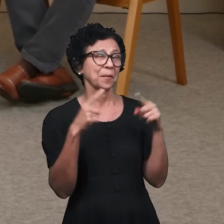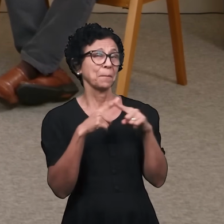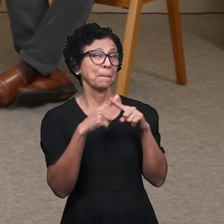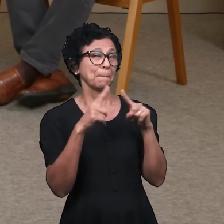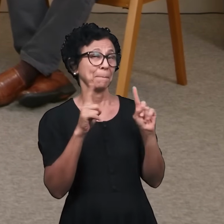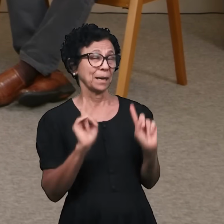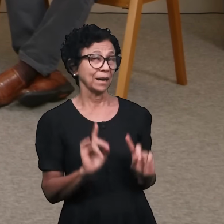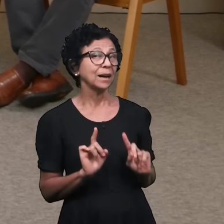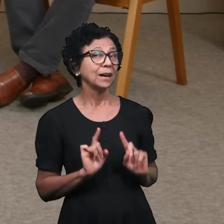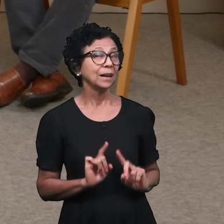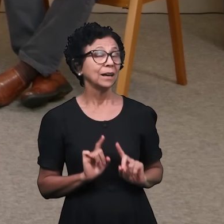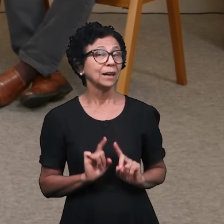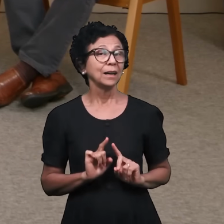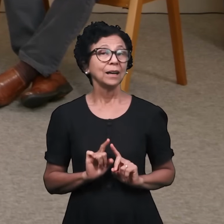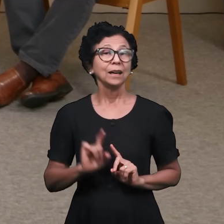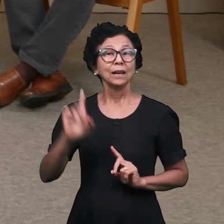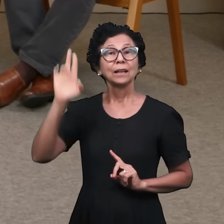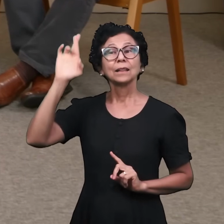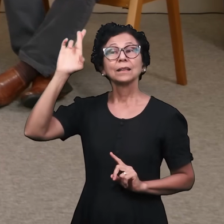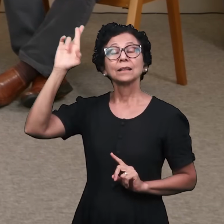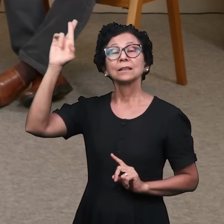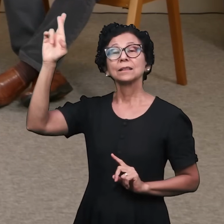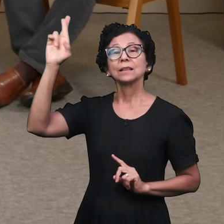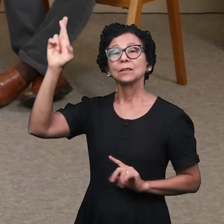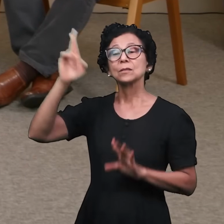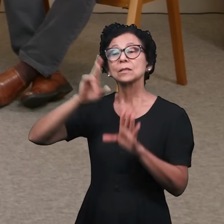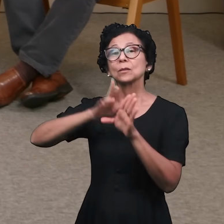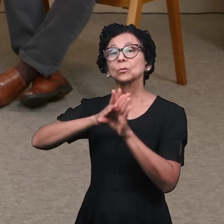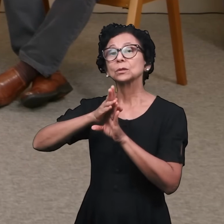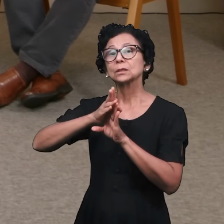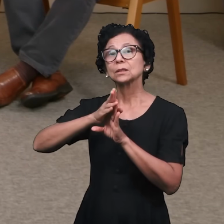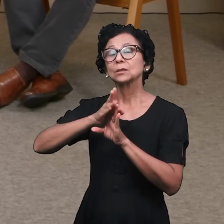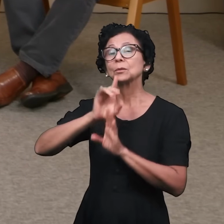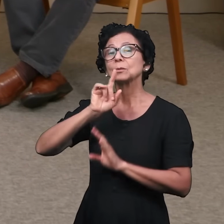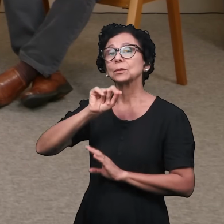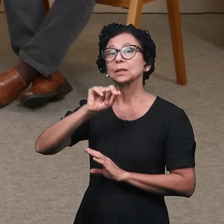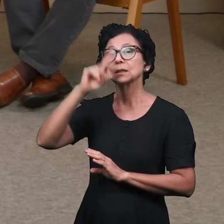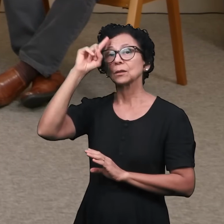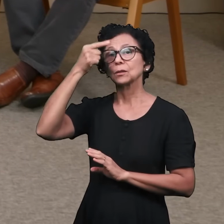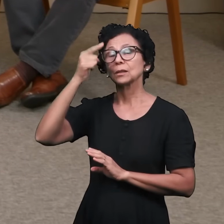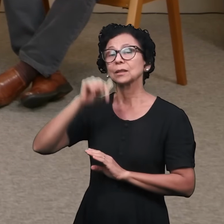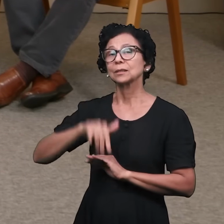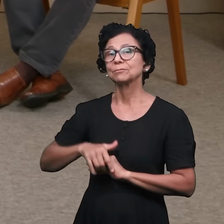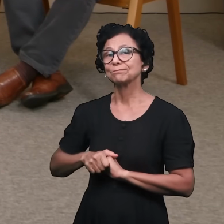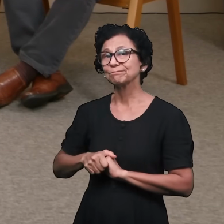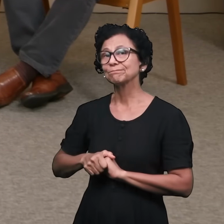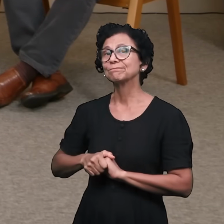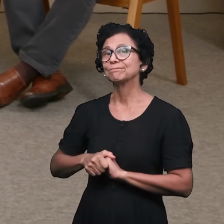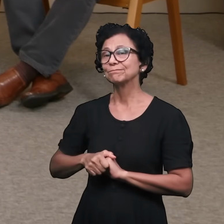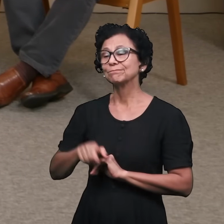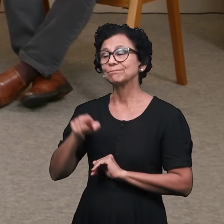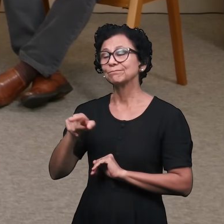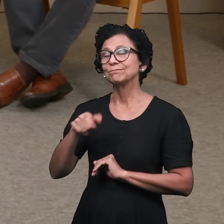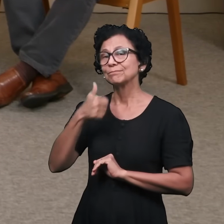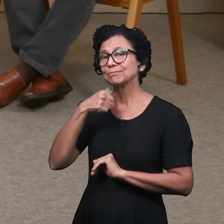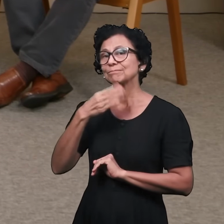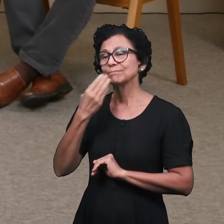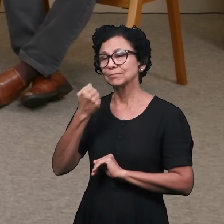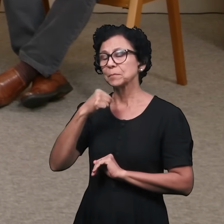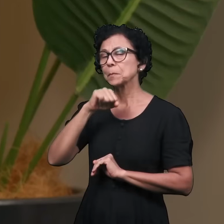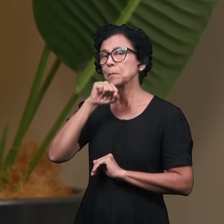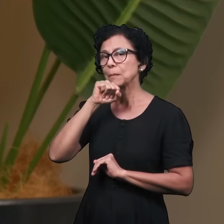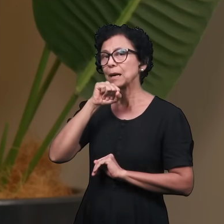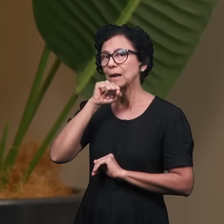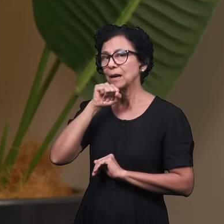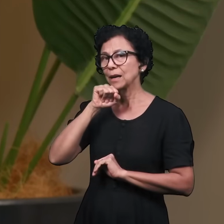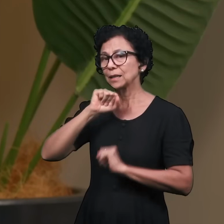a orientação de Deus é dar valor, é honrar aquilo que vem de casa do pai e da mãe, que